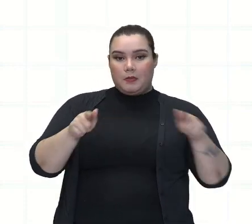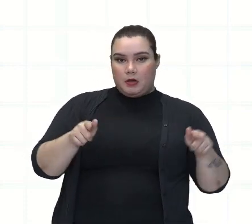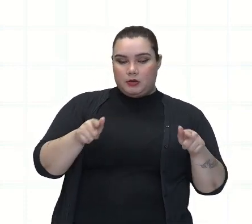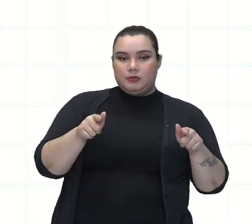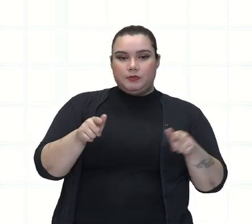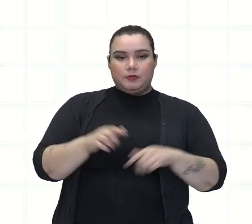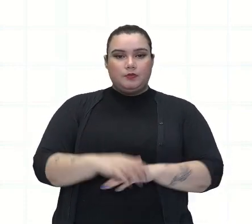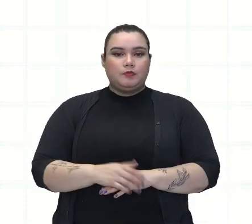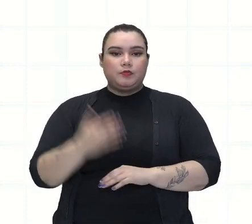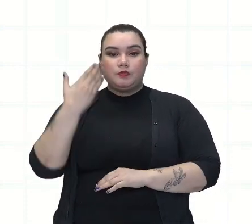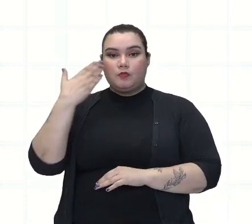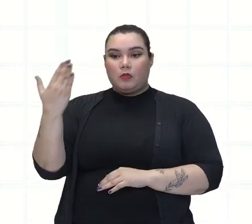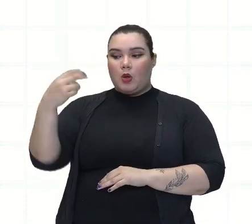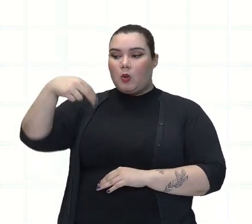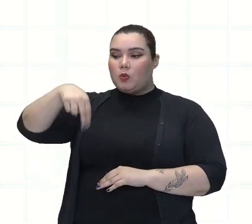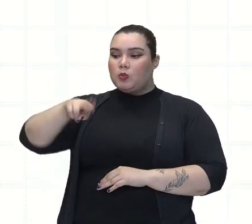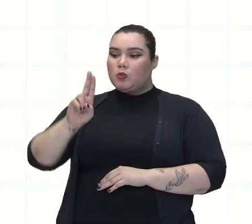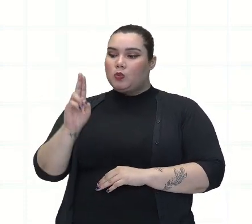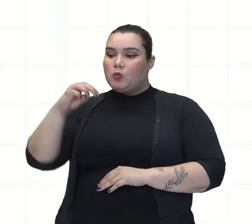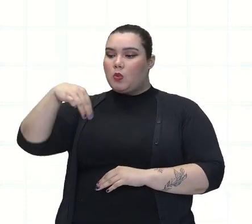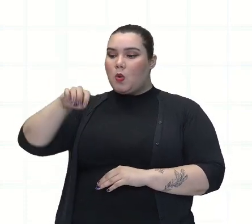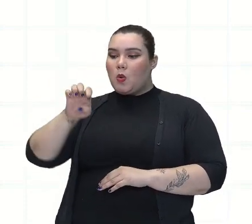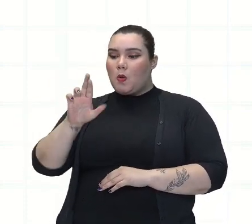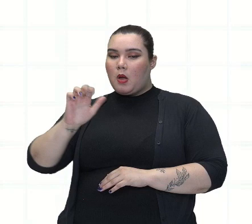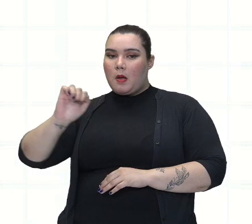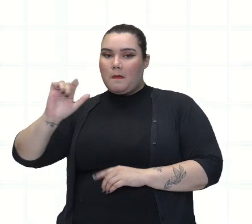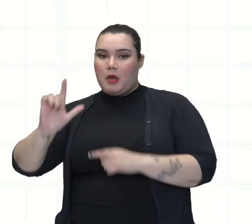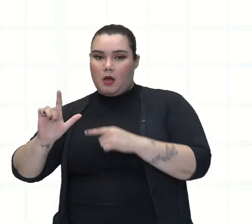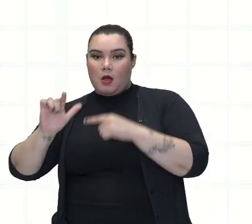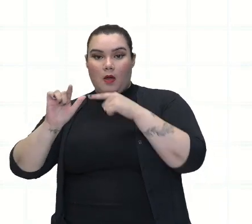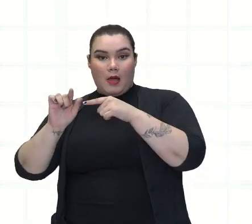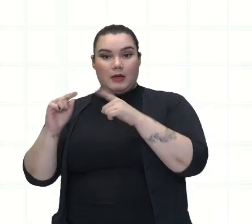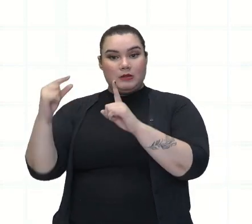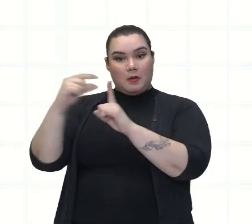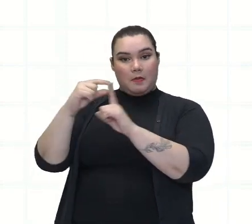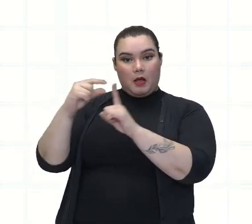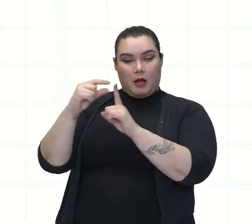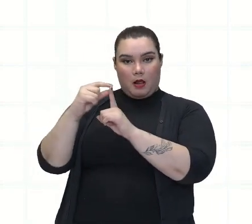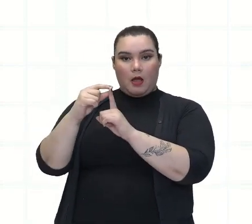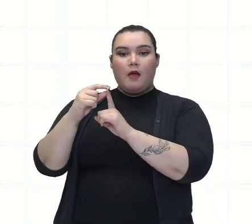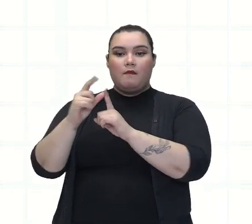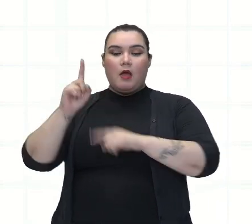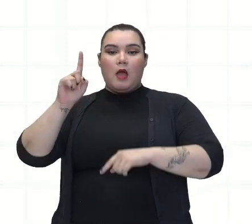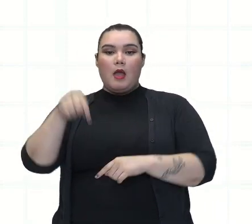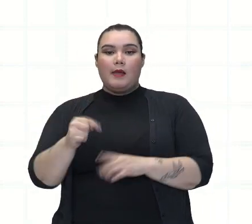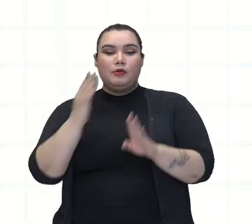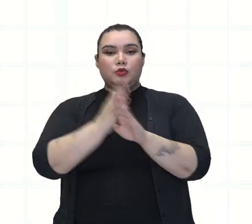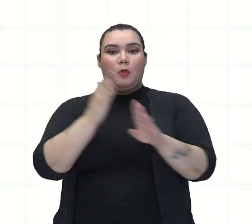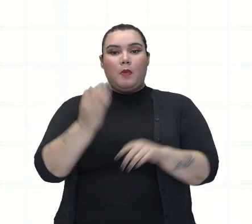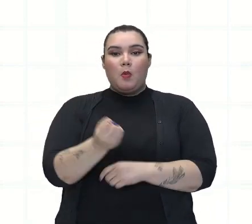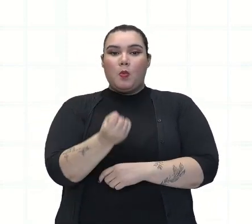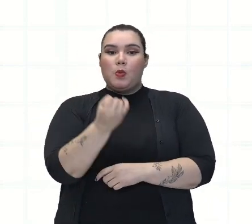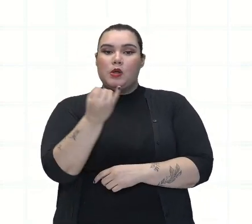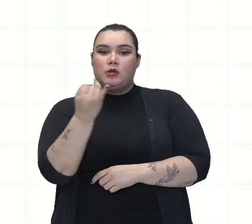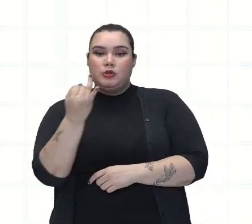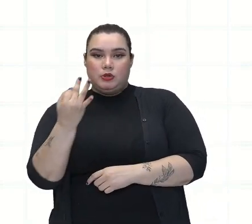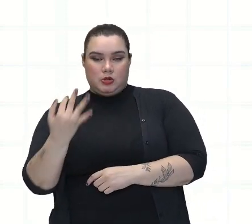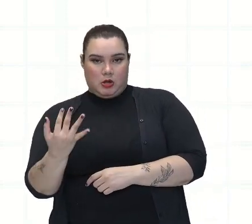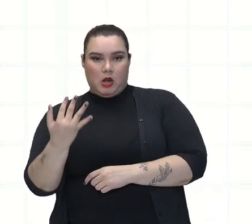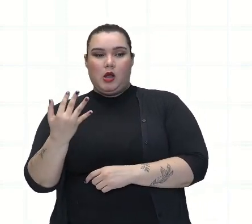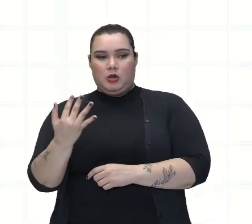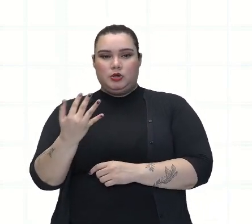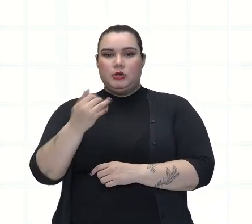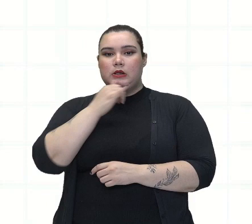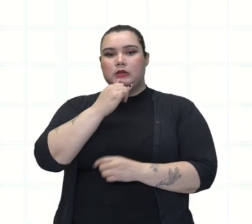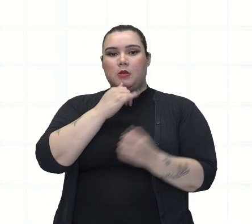gramática. Vamos lá. Numeral é a palavra que quantifica seres ou indica